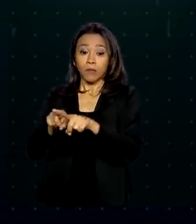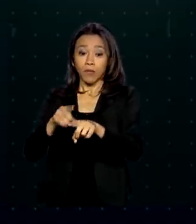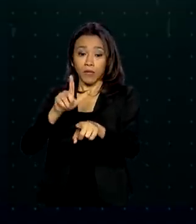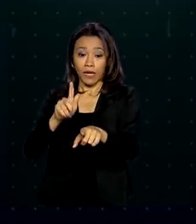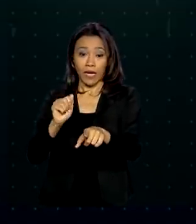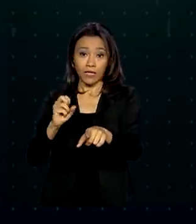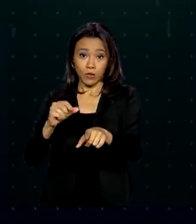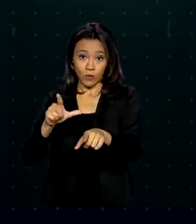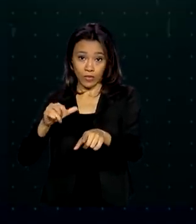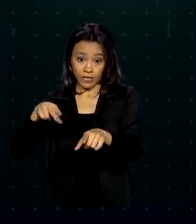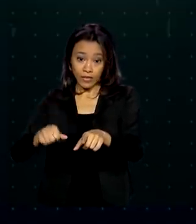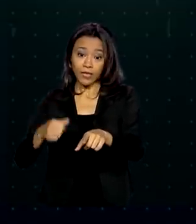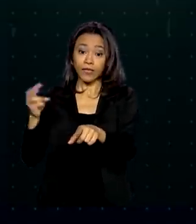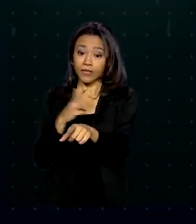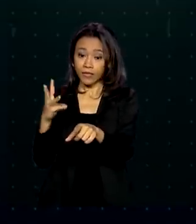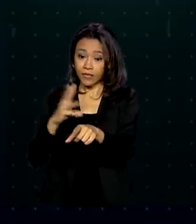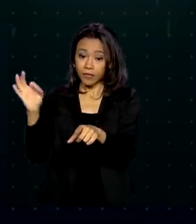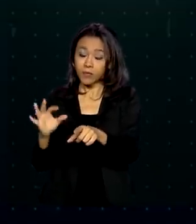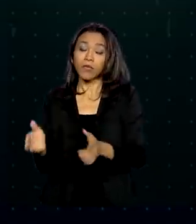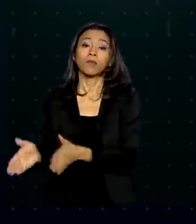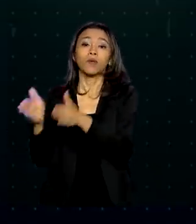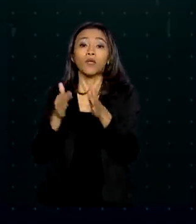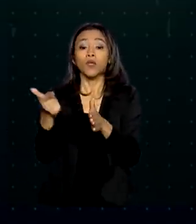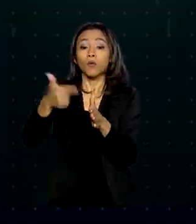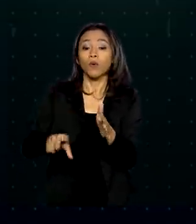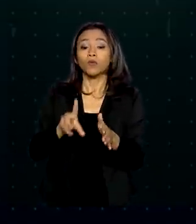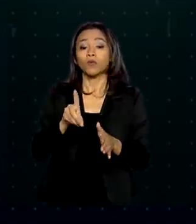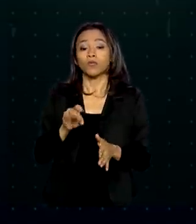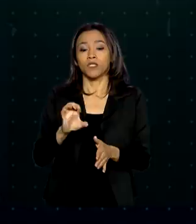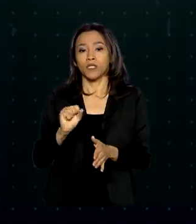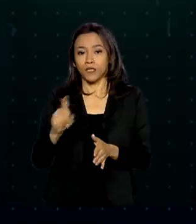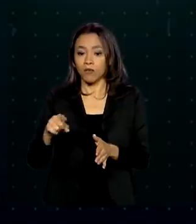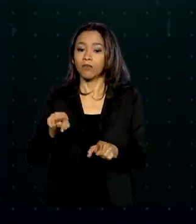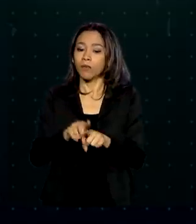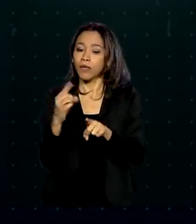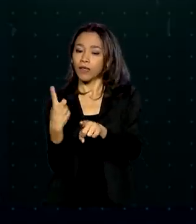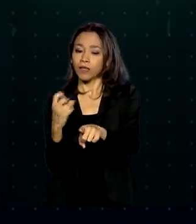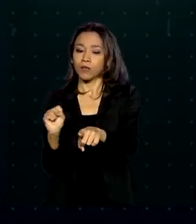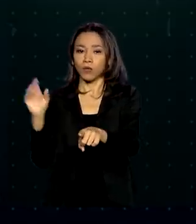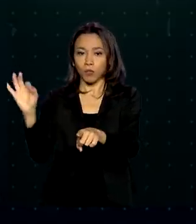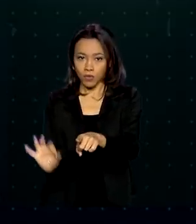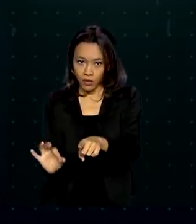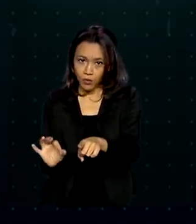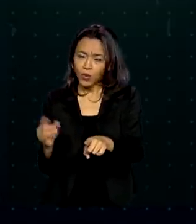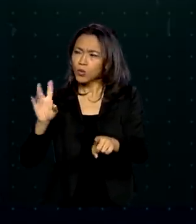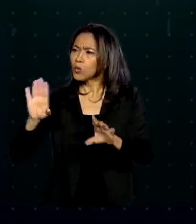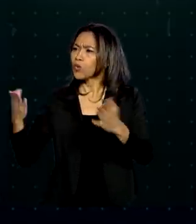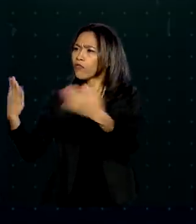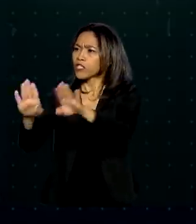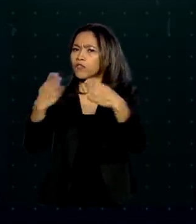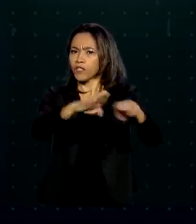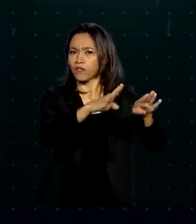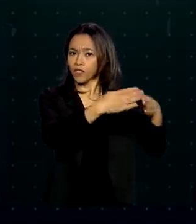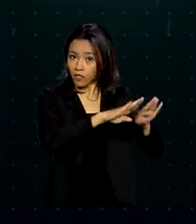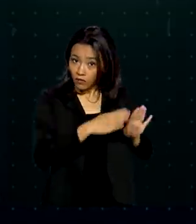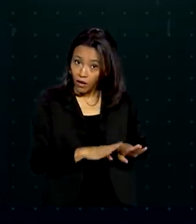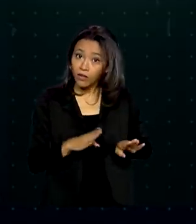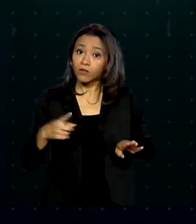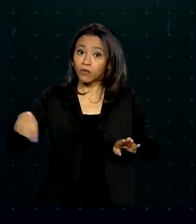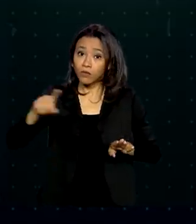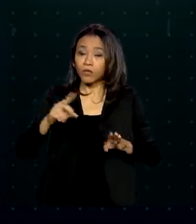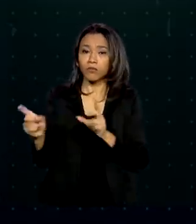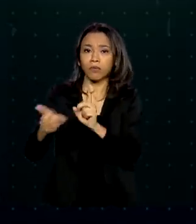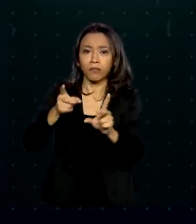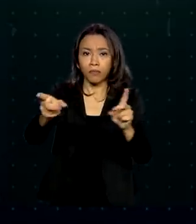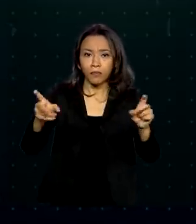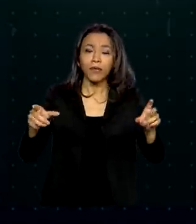33% e o de diesel 18%. Com parte das indústrias e comércios fechados, foi registrada também uma